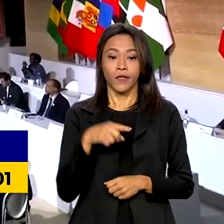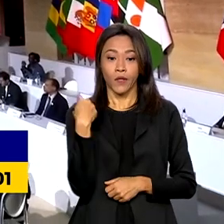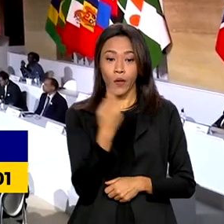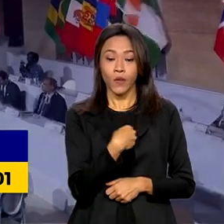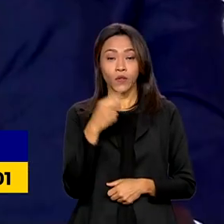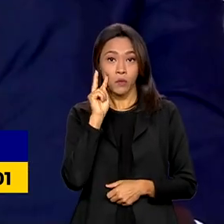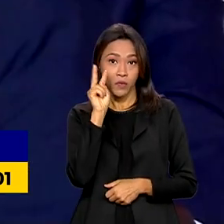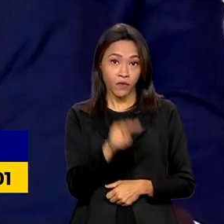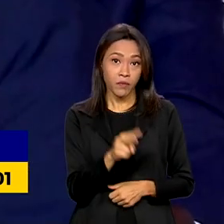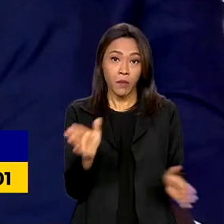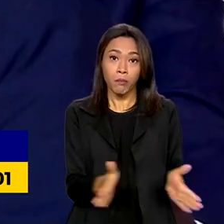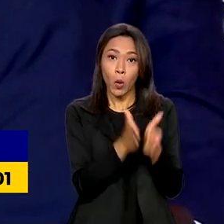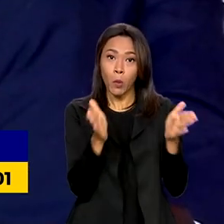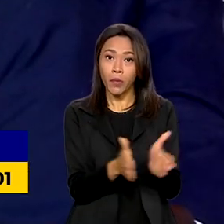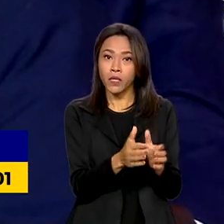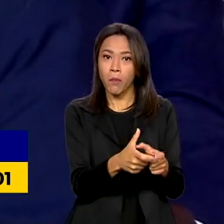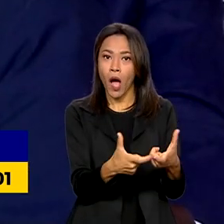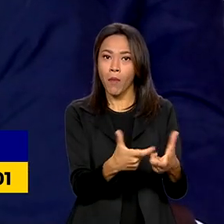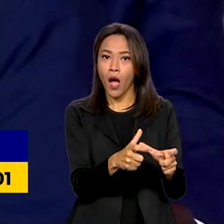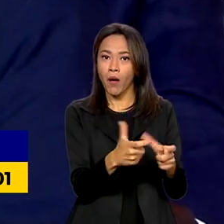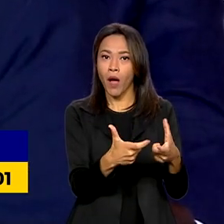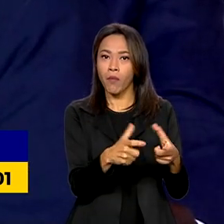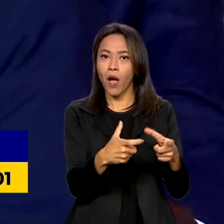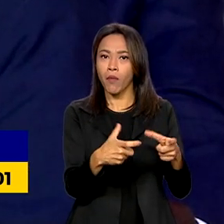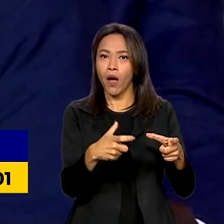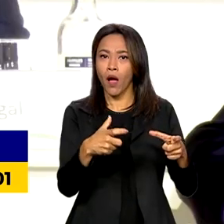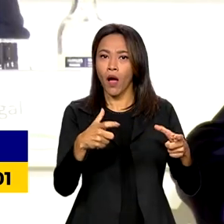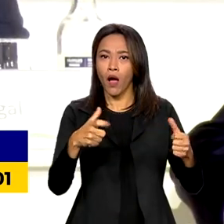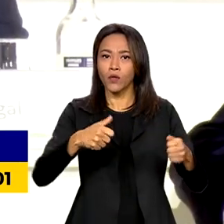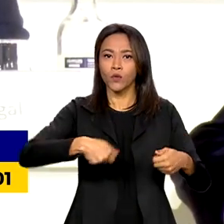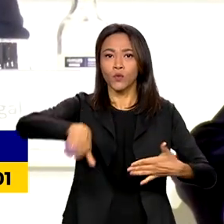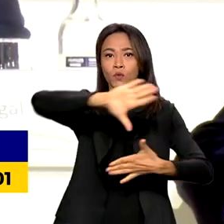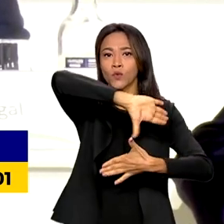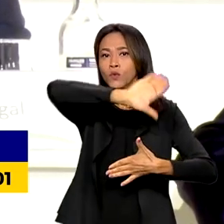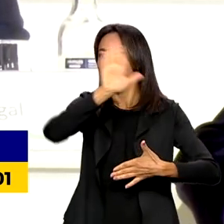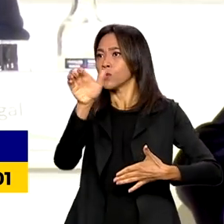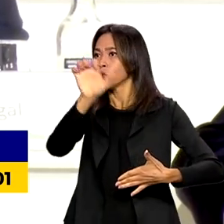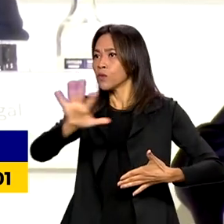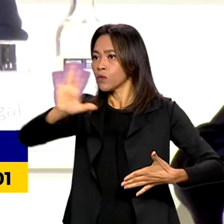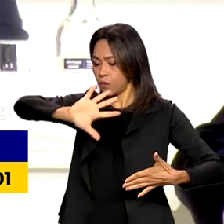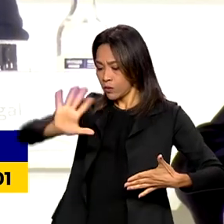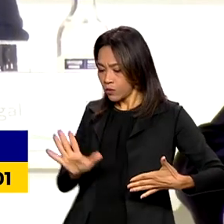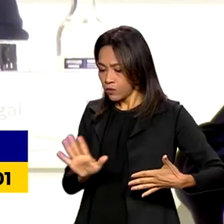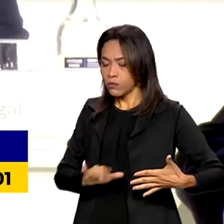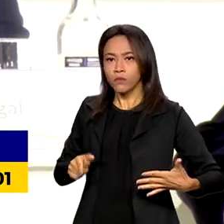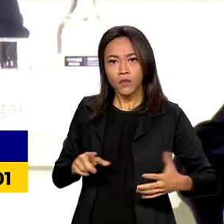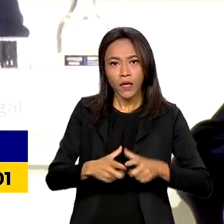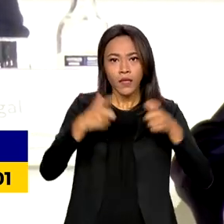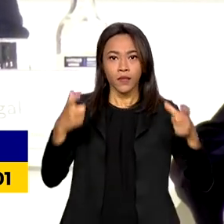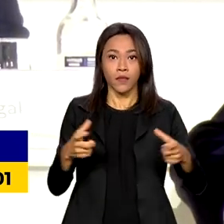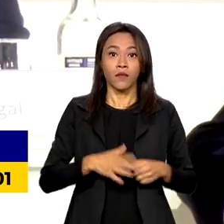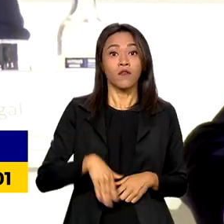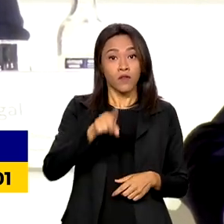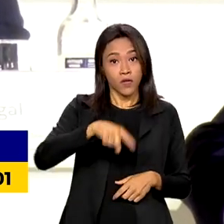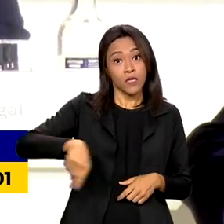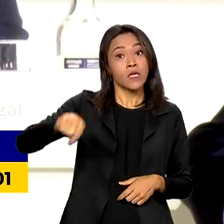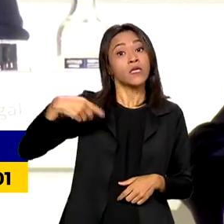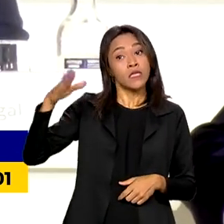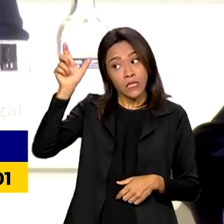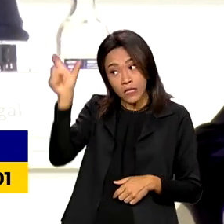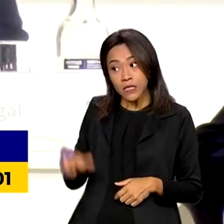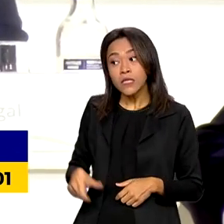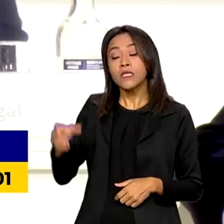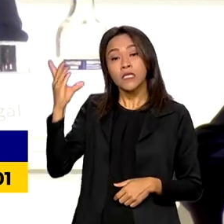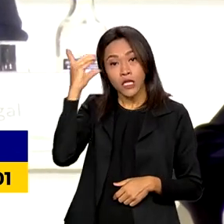estamos vendo a pobreza crescer em todos os continentes. A Dilma sabe o que nós fizemos para acabar com a fome. Ela agora